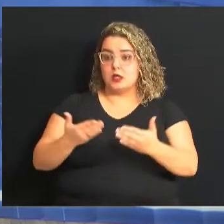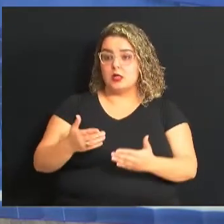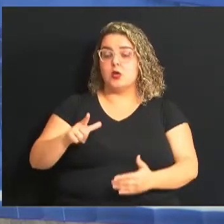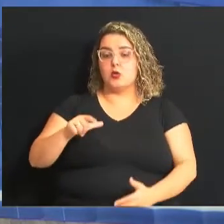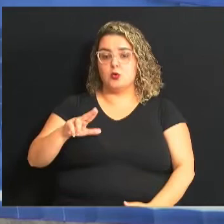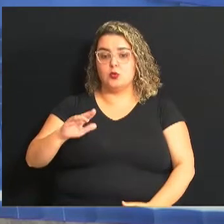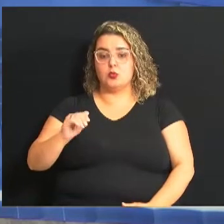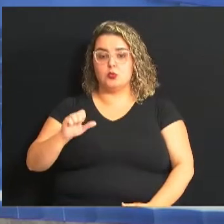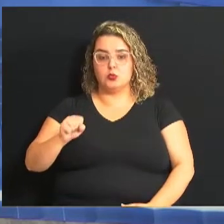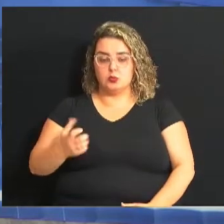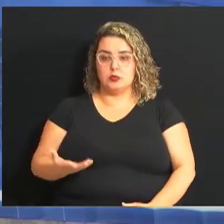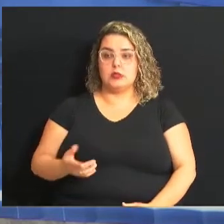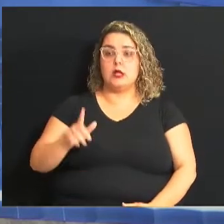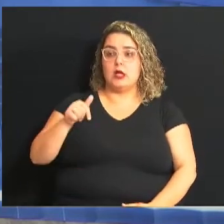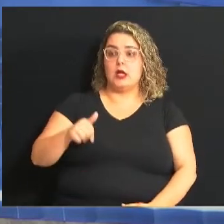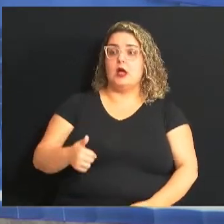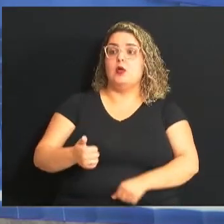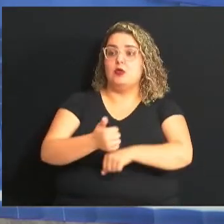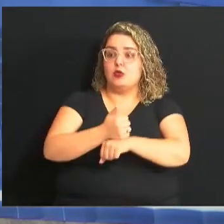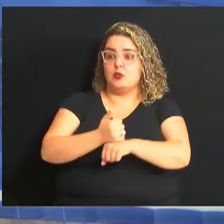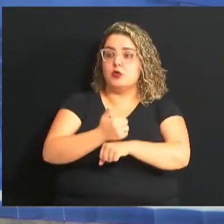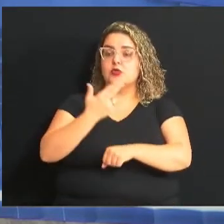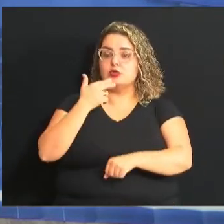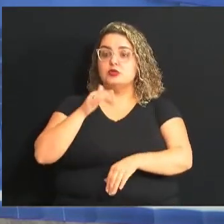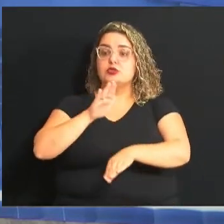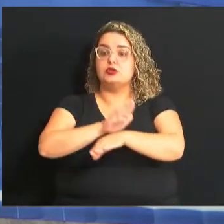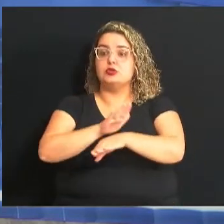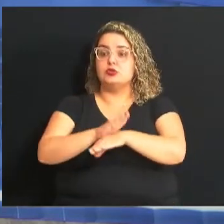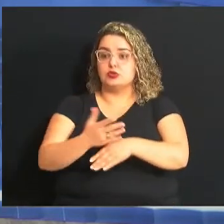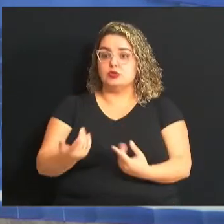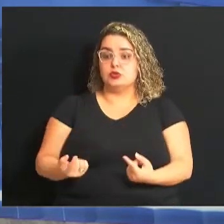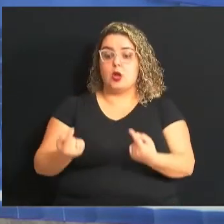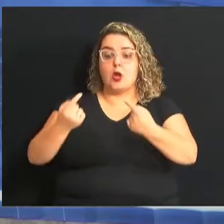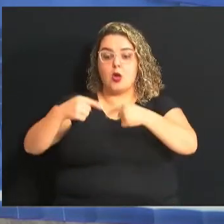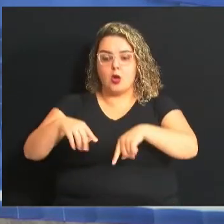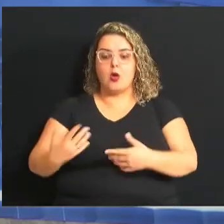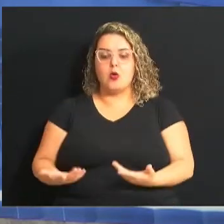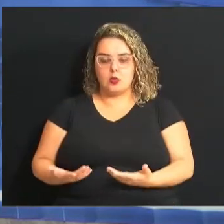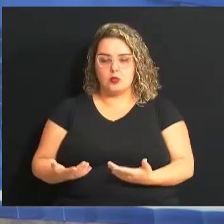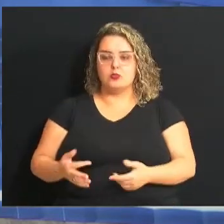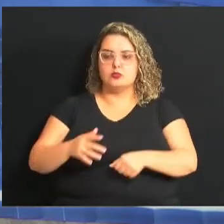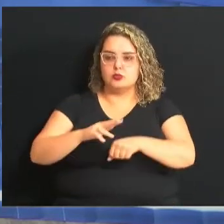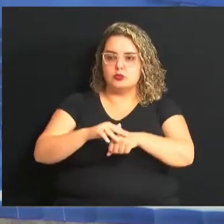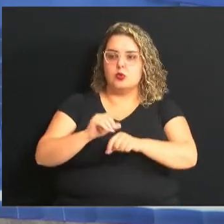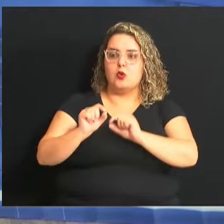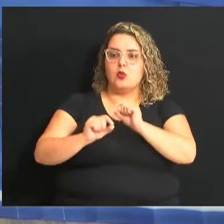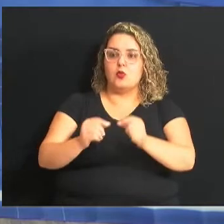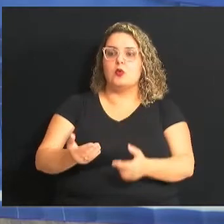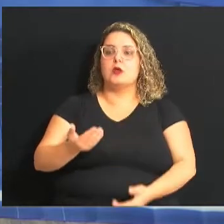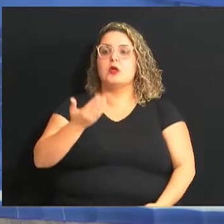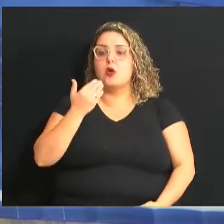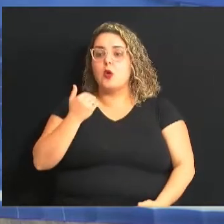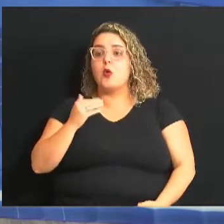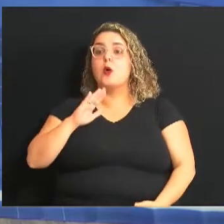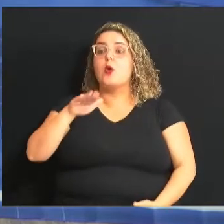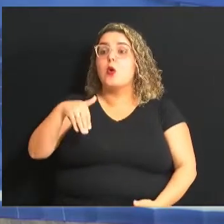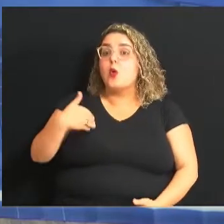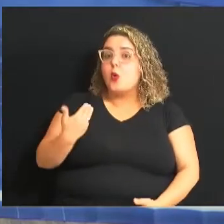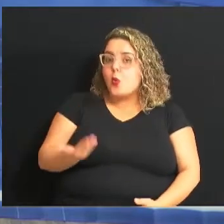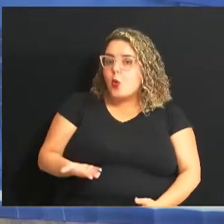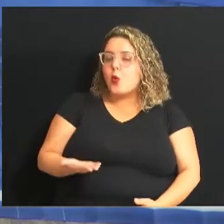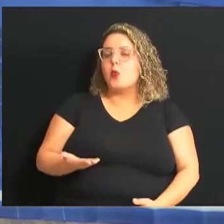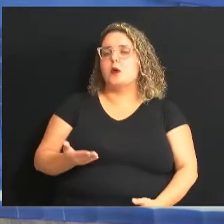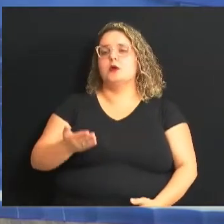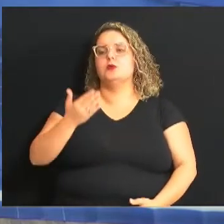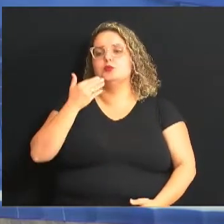Alves, ele que é nutricionista e está ajudando aí no combate a essa doença, né? O que comer, como comer, quando comer e quais